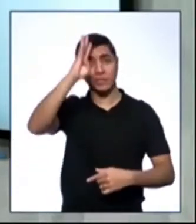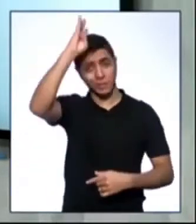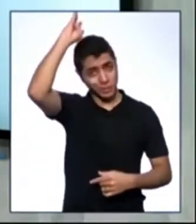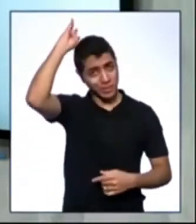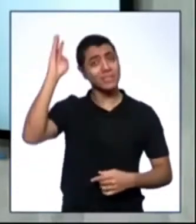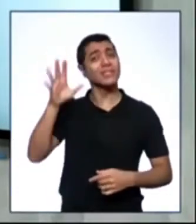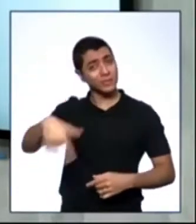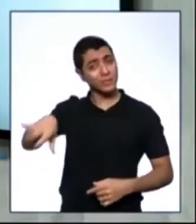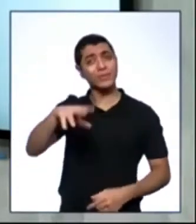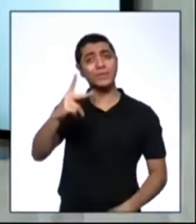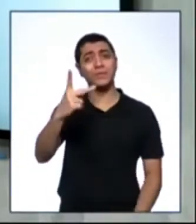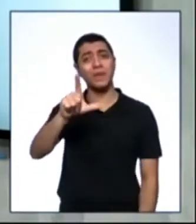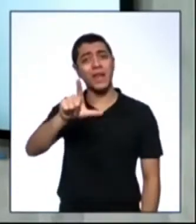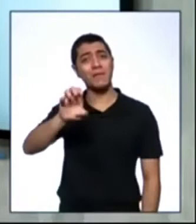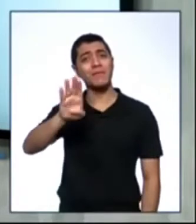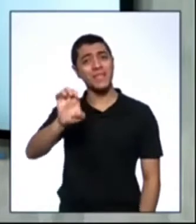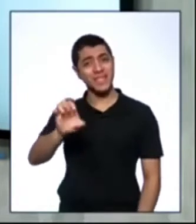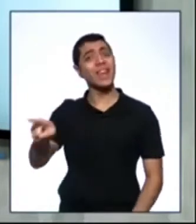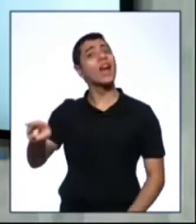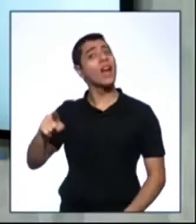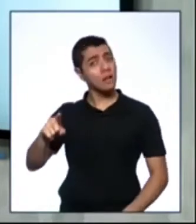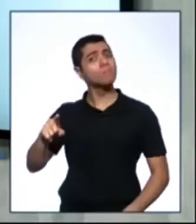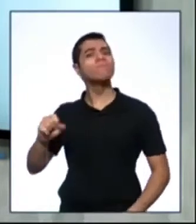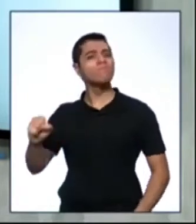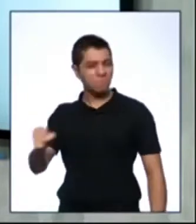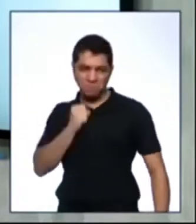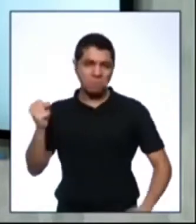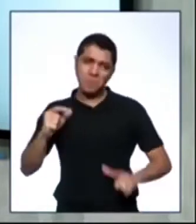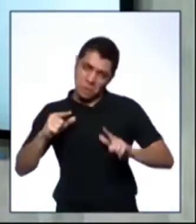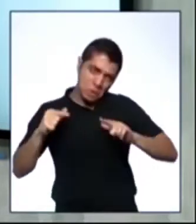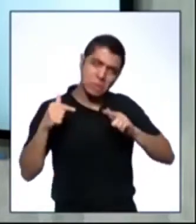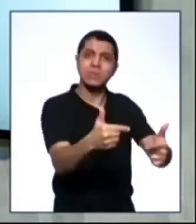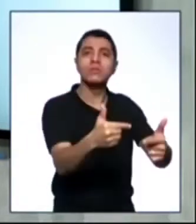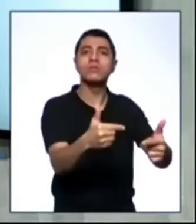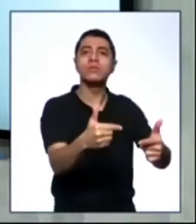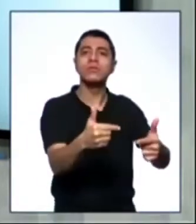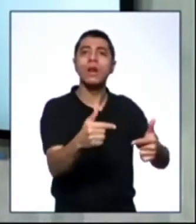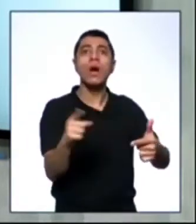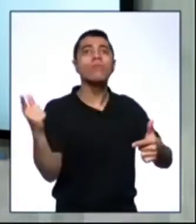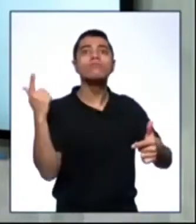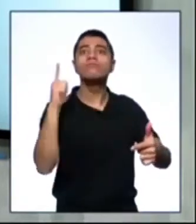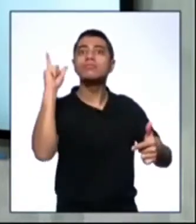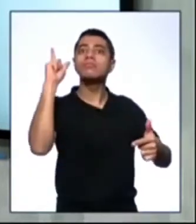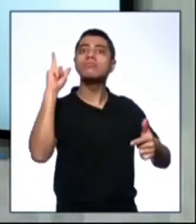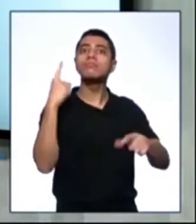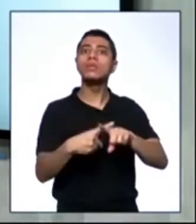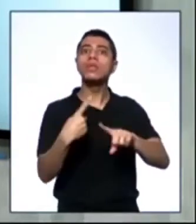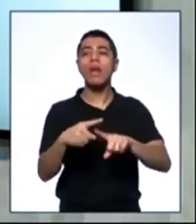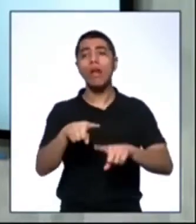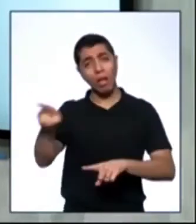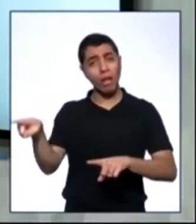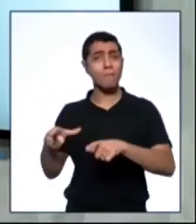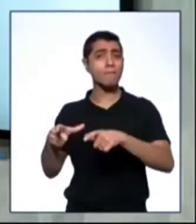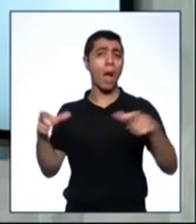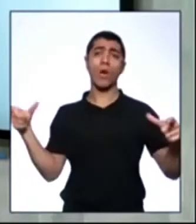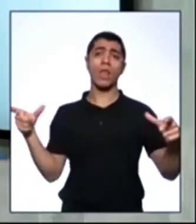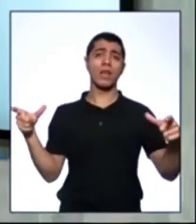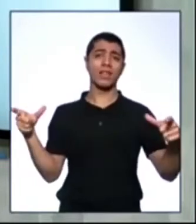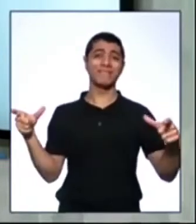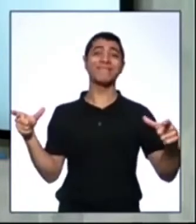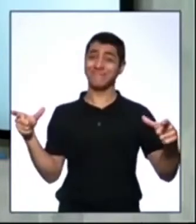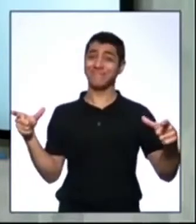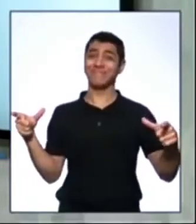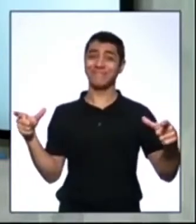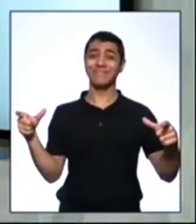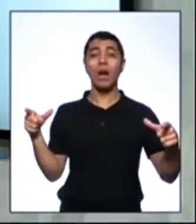regaço durante a história romana. Por quê? Porque ela é maioria. Gente, eu vou te falar isso, não esquece disso. Se uma classe social é maioria, ela tem o poder que